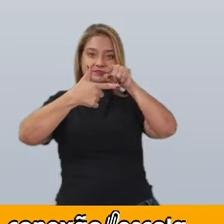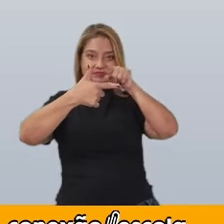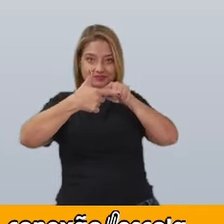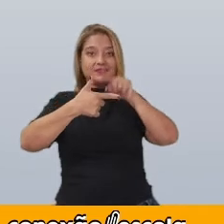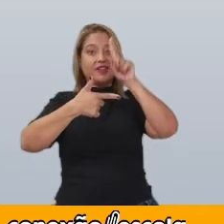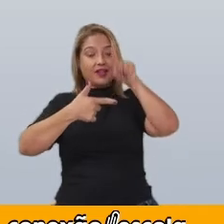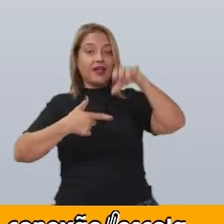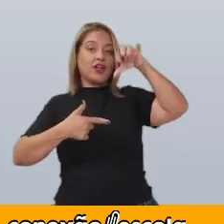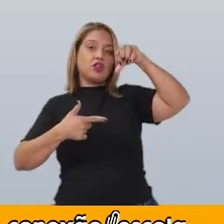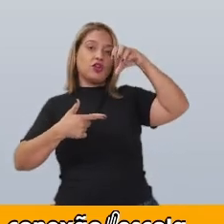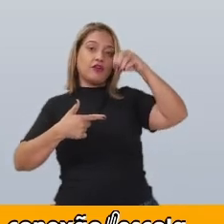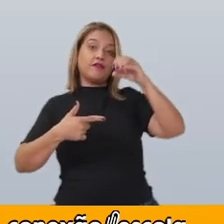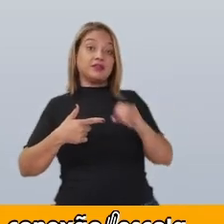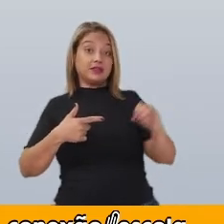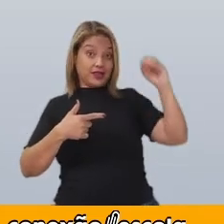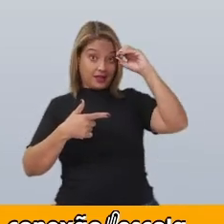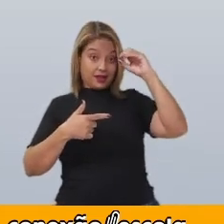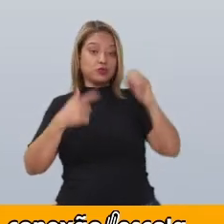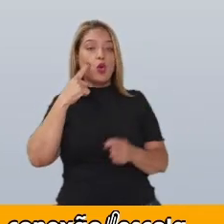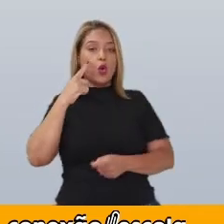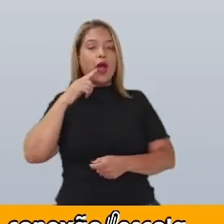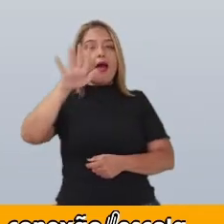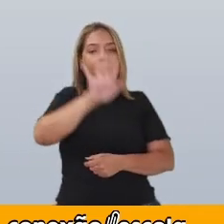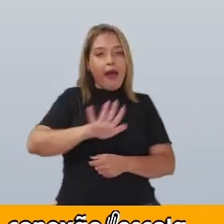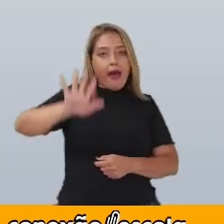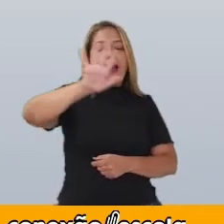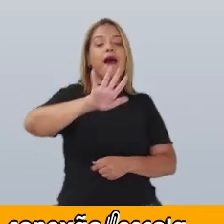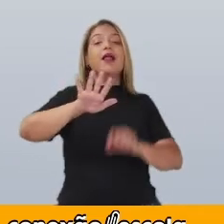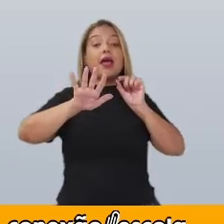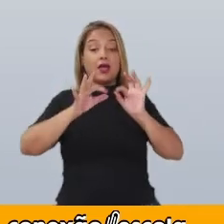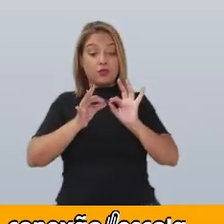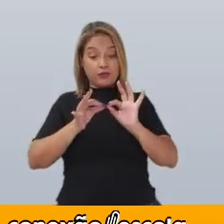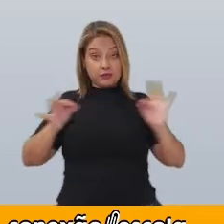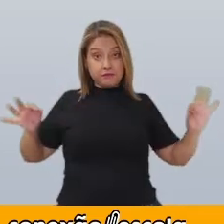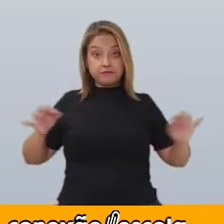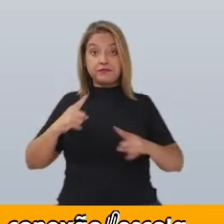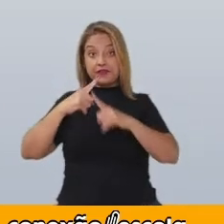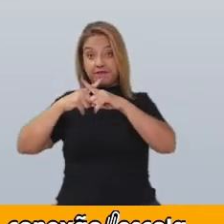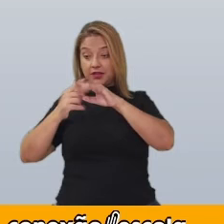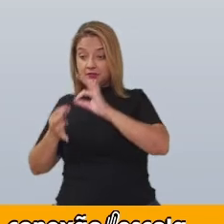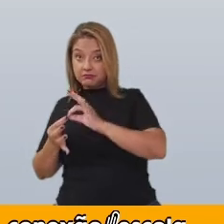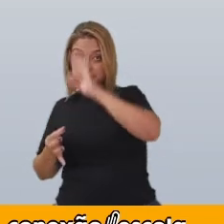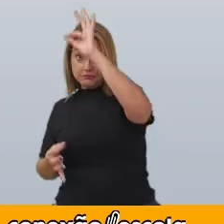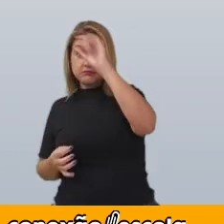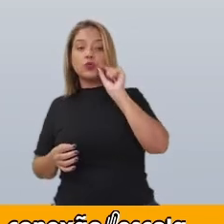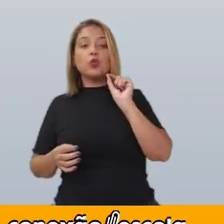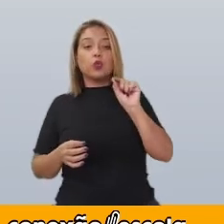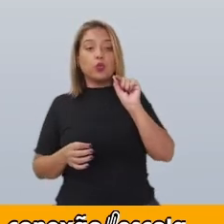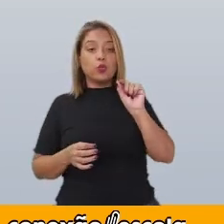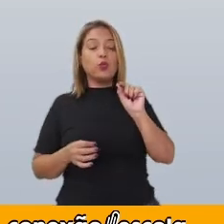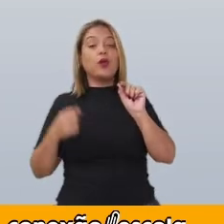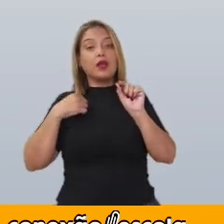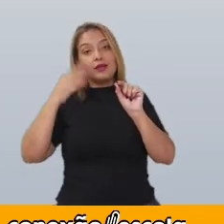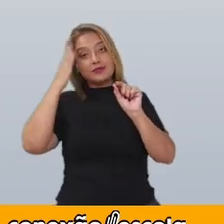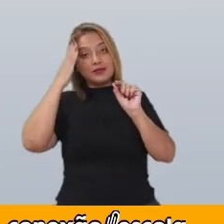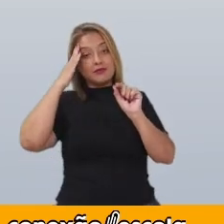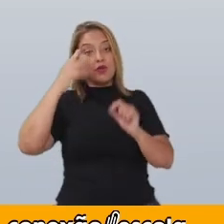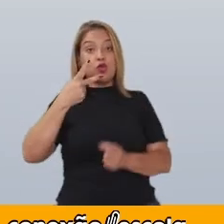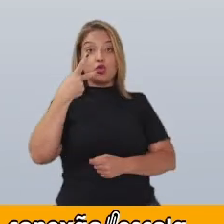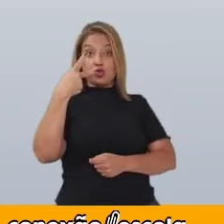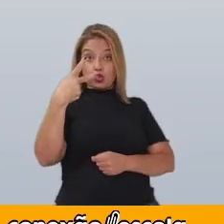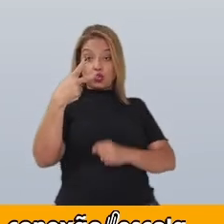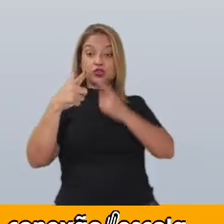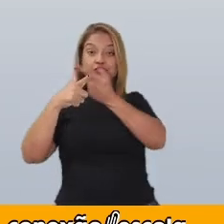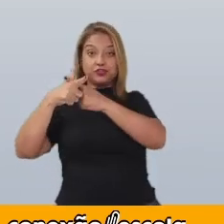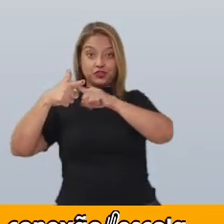A área vai ser comprimento vezes a largura dividido por 2, porque eu dividi o retângulo ao